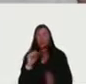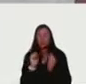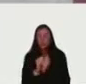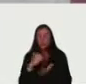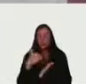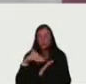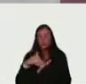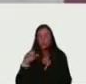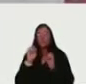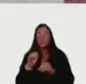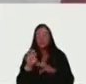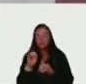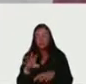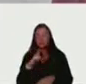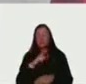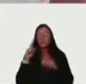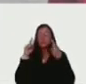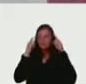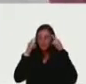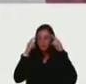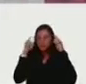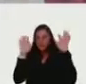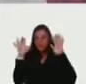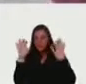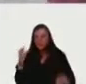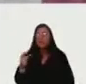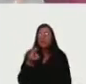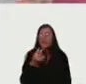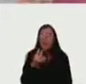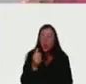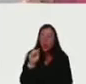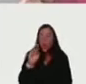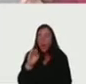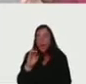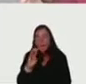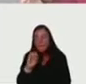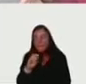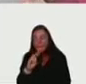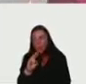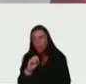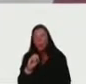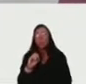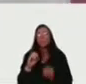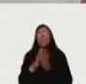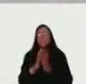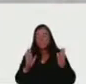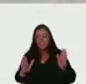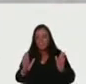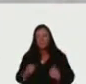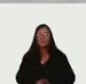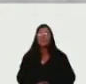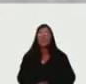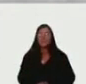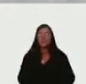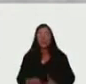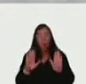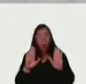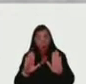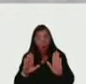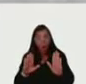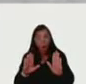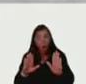Educação, é pensado valores, abonos e prazos. Então, ouçam bem,